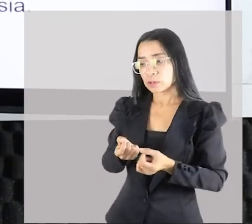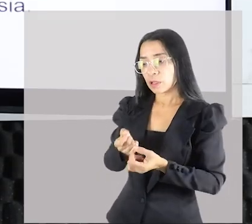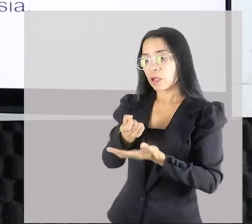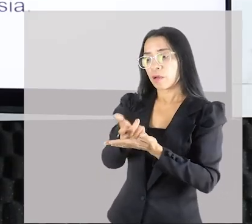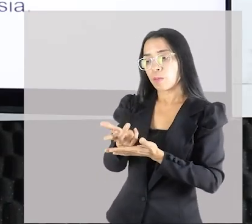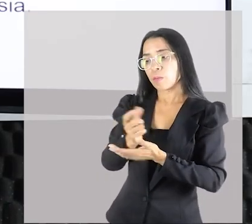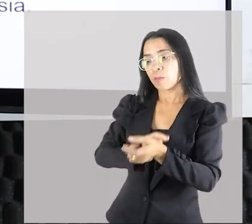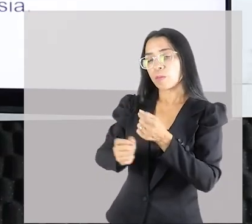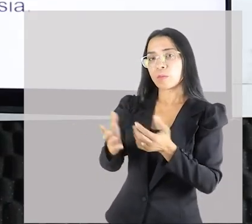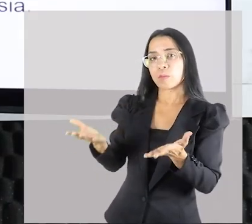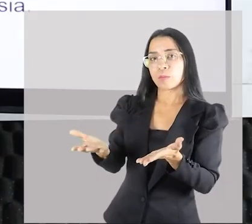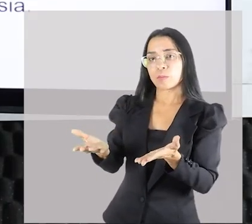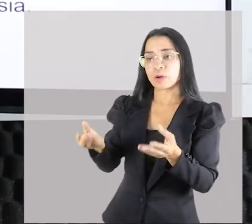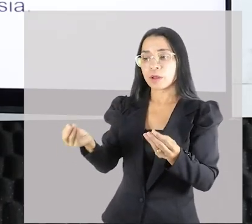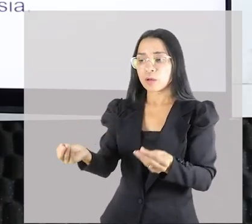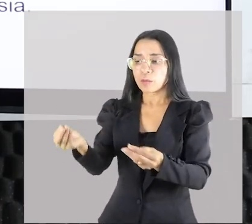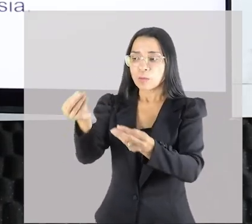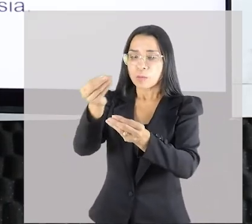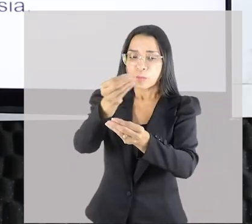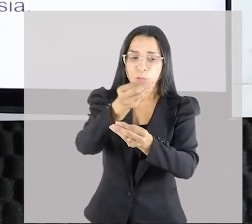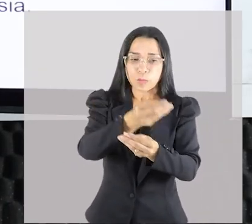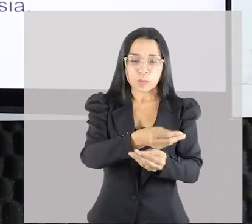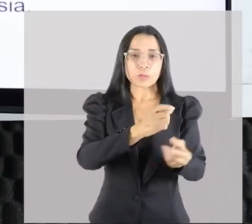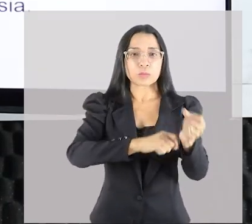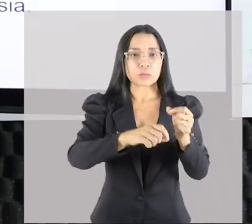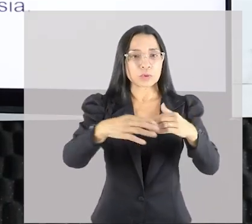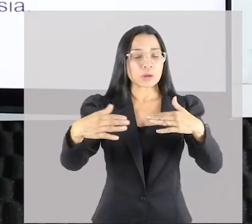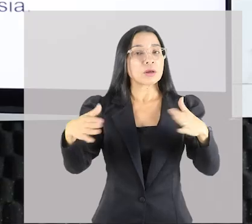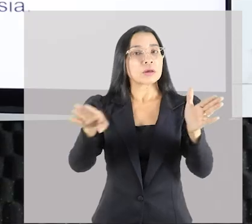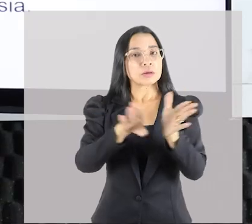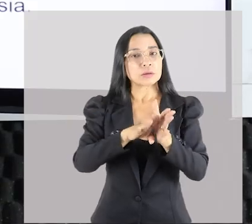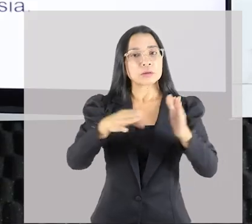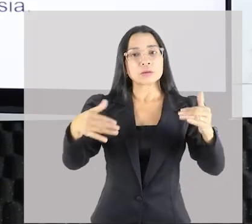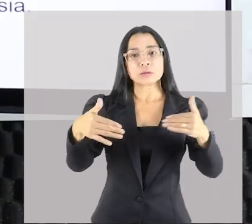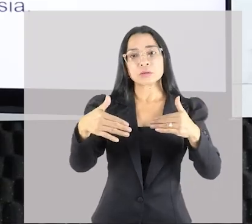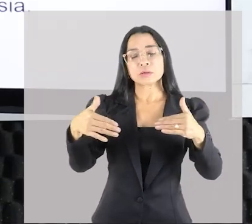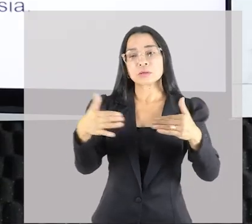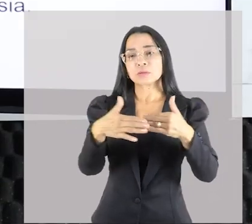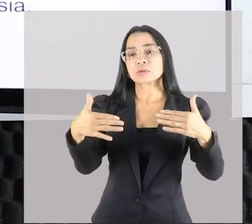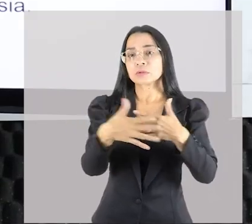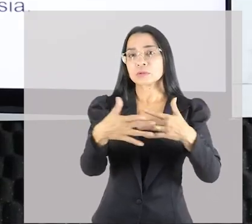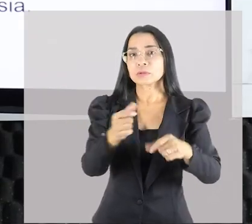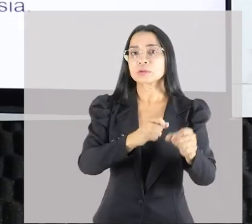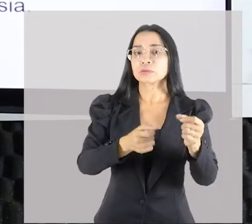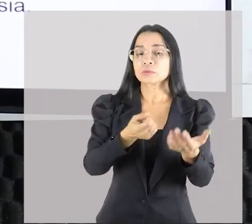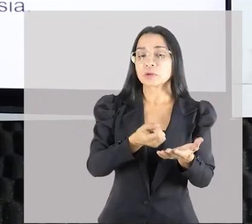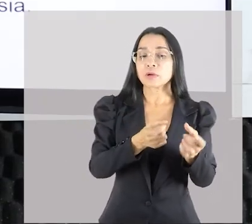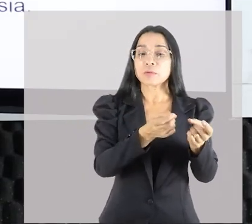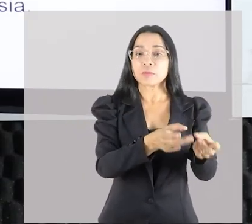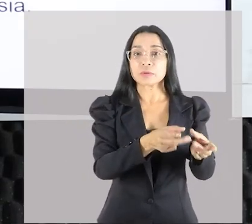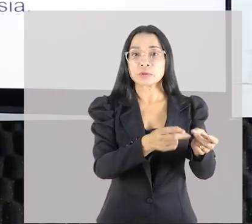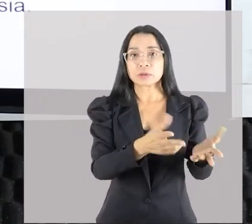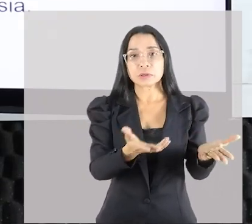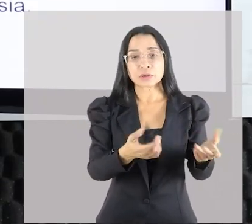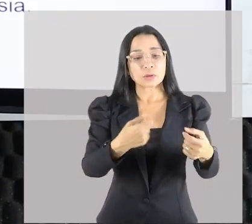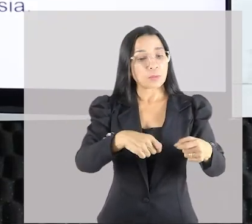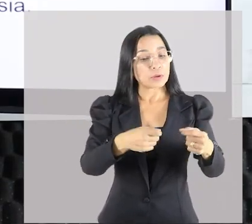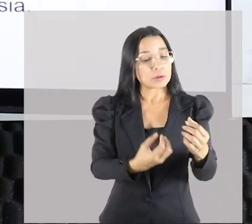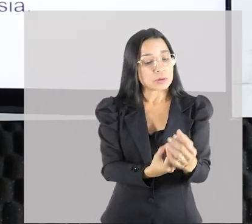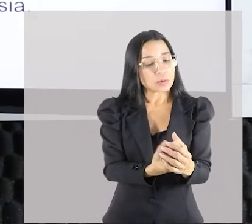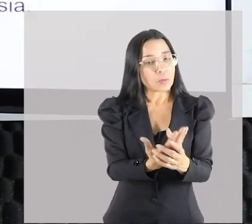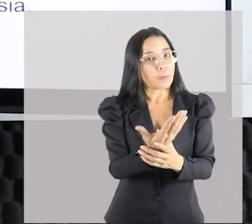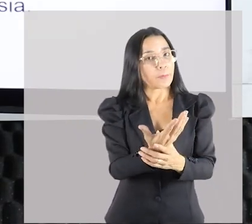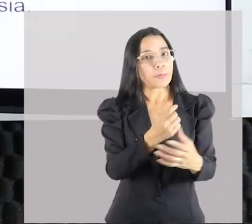atravesso, é o que nós chamamos de atravessador hoje, e chego às cidades para vender. Para que as pessoas que estão lá na cidade, que não precisam plantar, mas têm